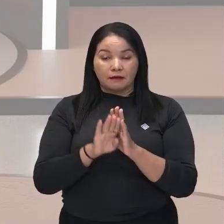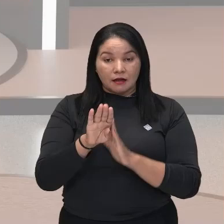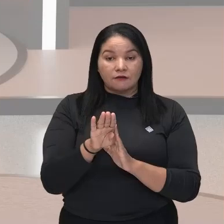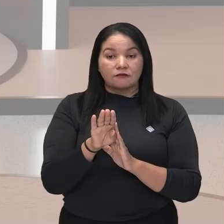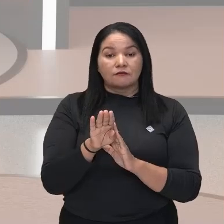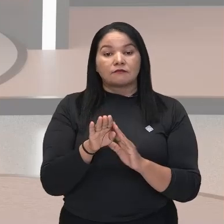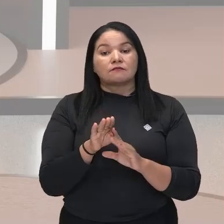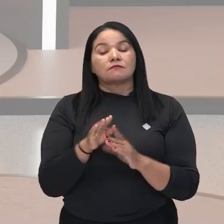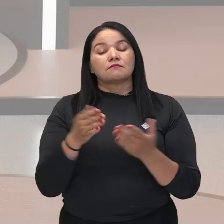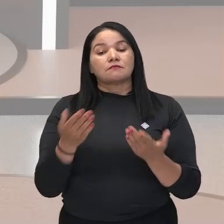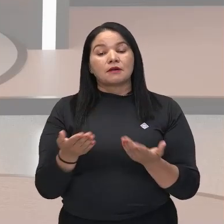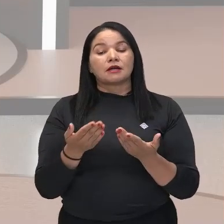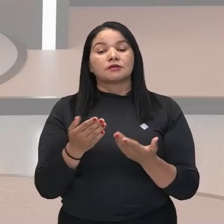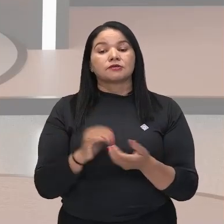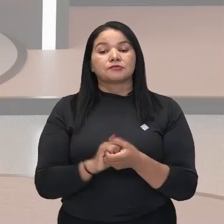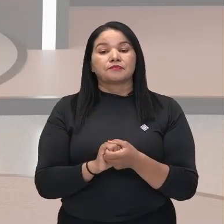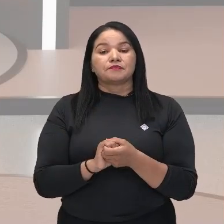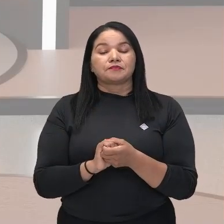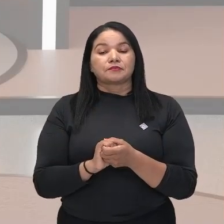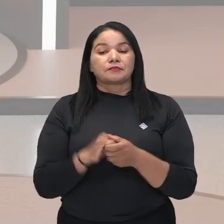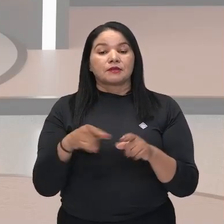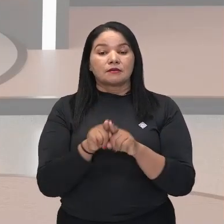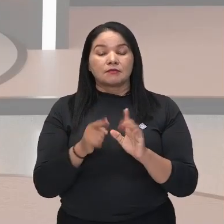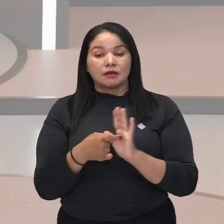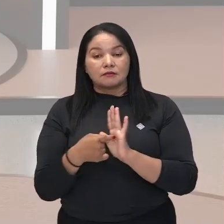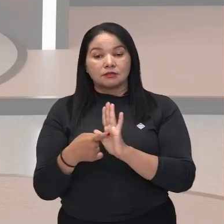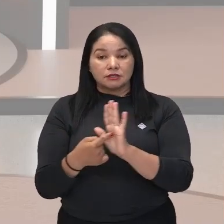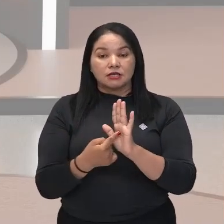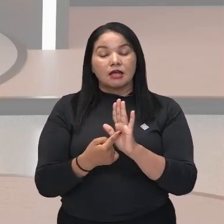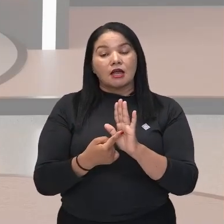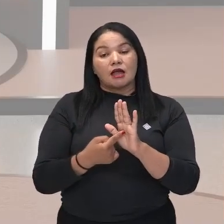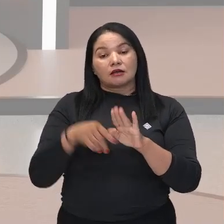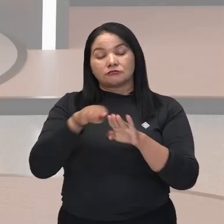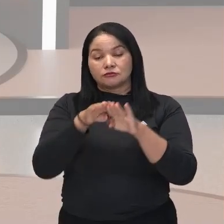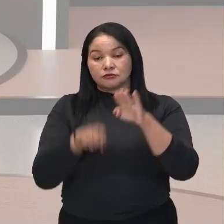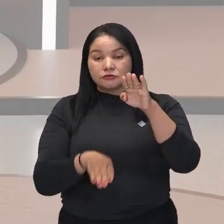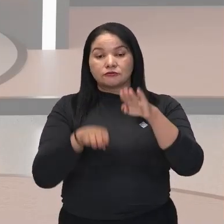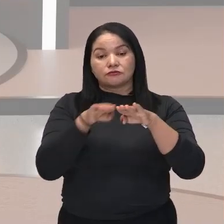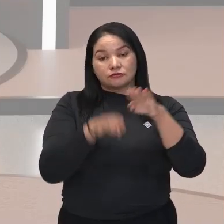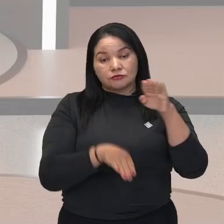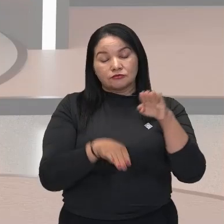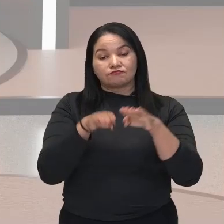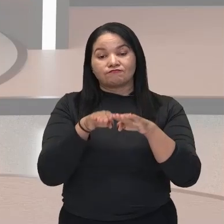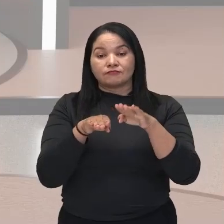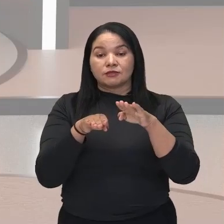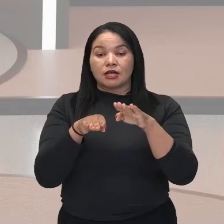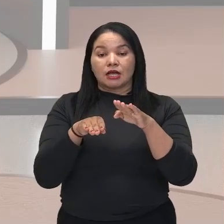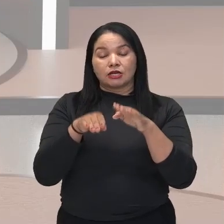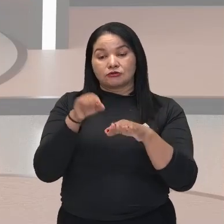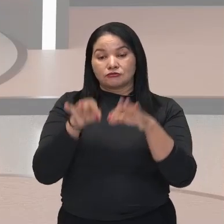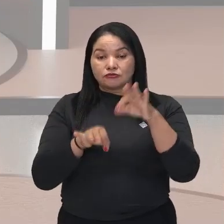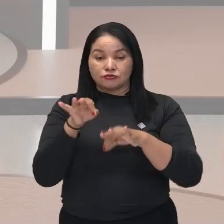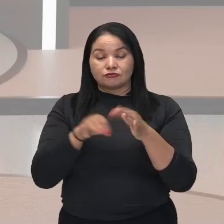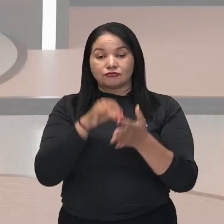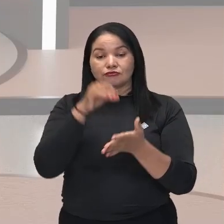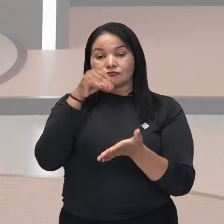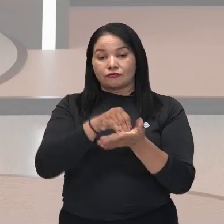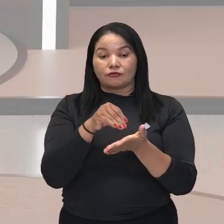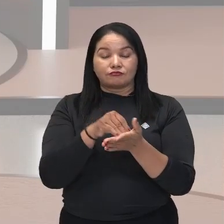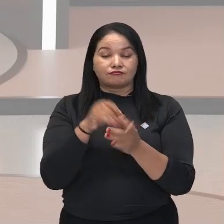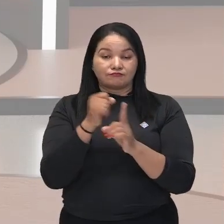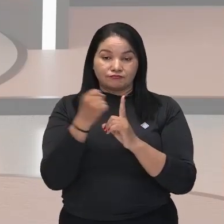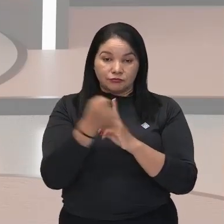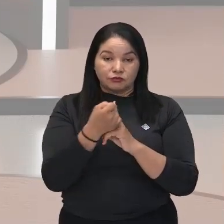porém, vai apresentar ainda desigualdades e injustiças sociais, tá? Então, a